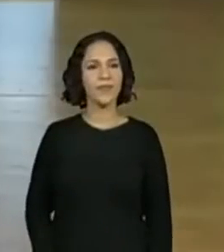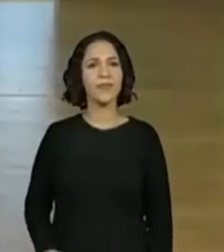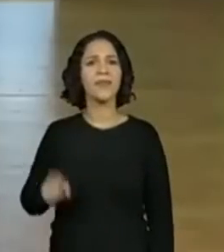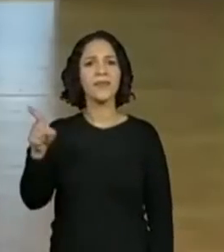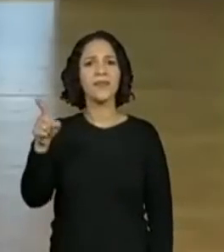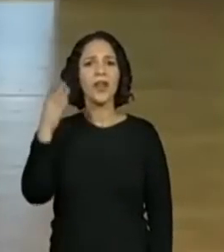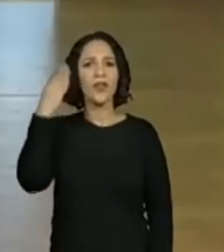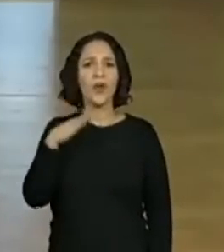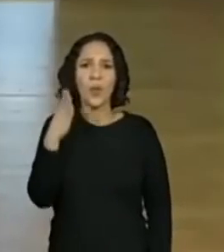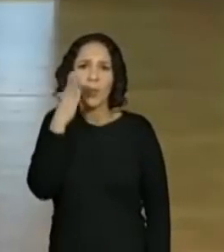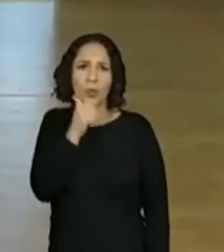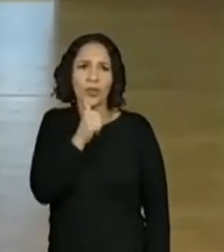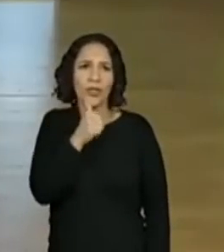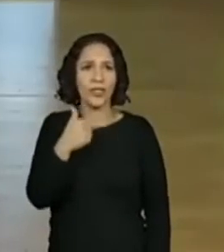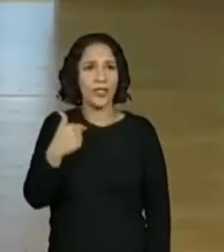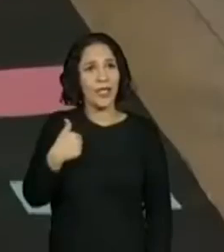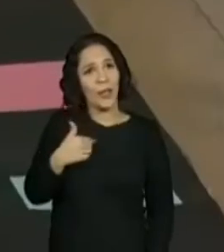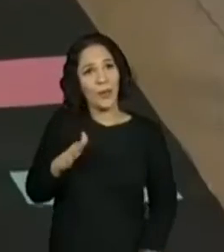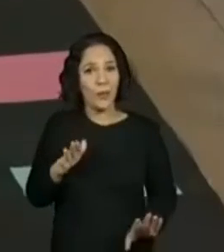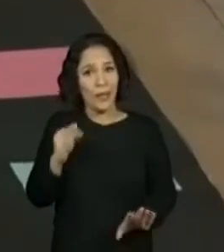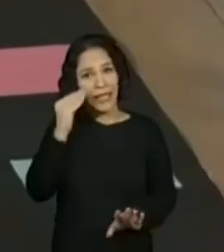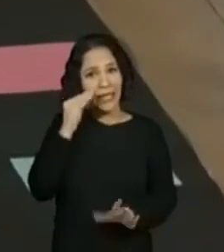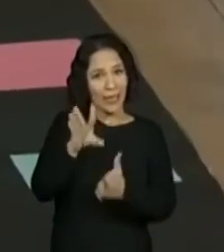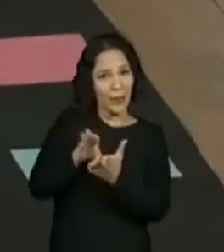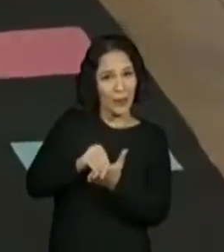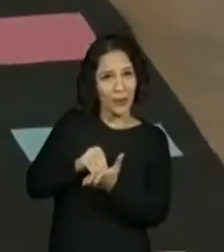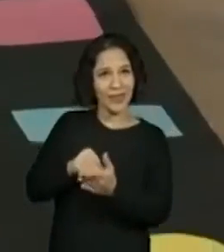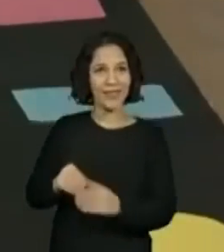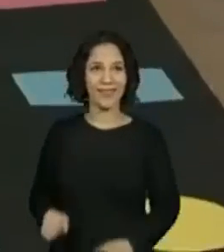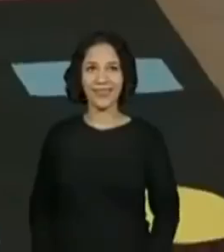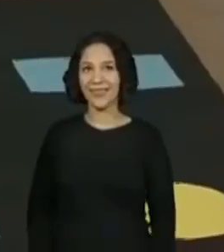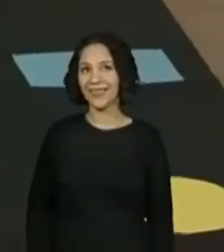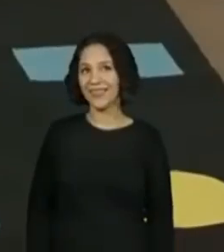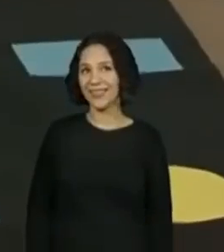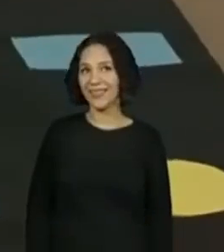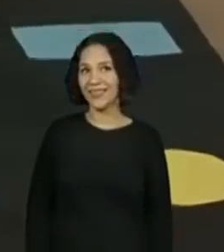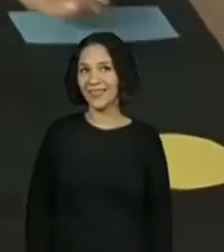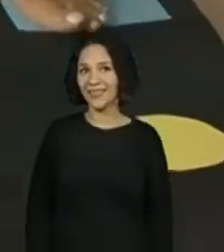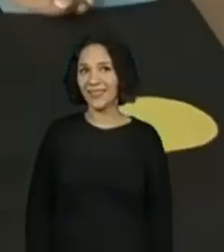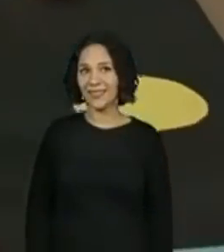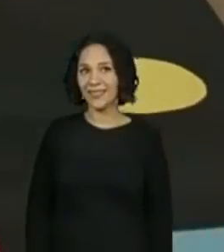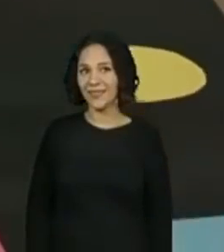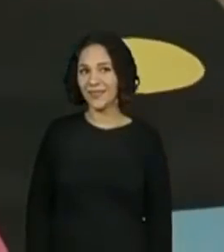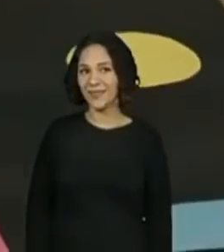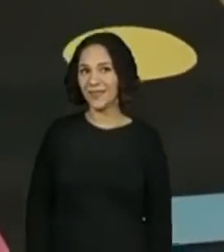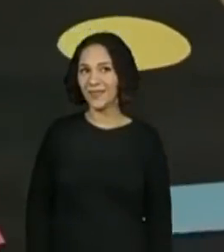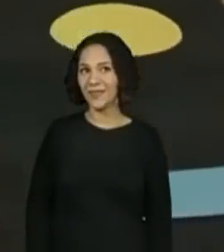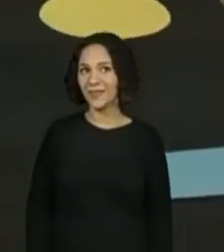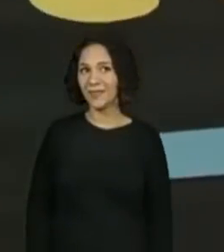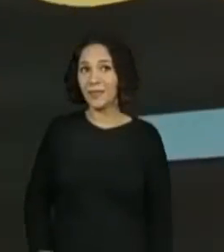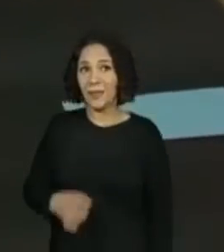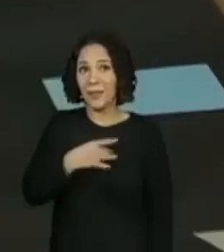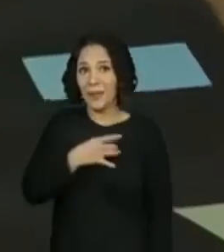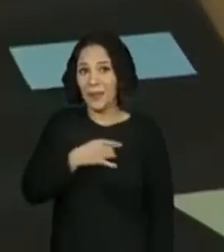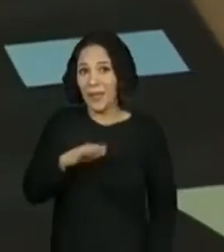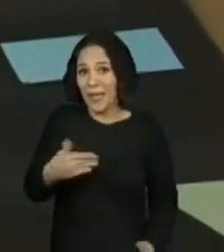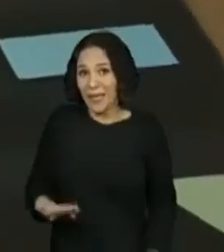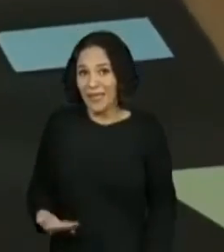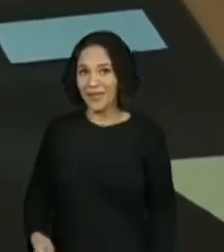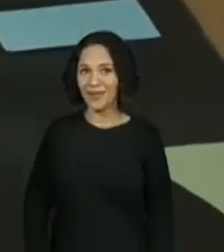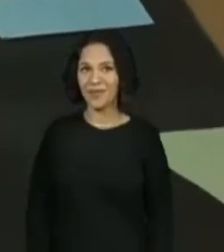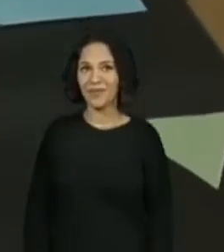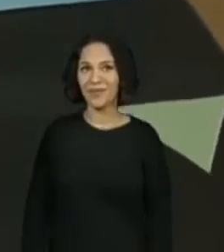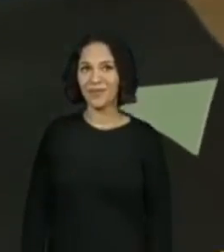tão bonitinho, eu vou fazer mais ou menos como você fez, hein? Olha lá. E o medo de